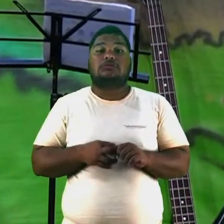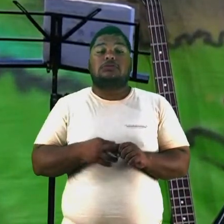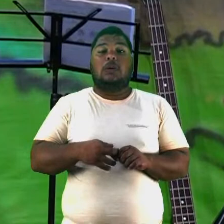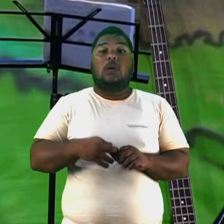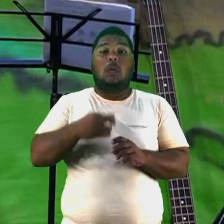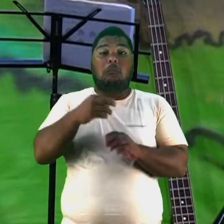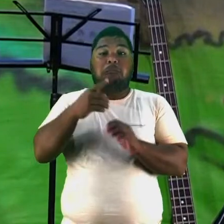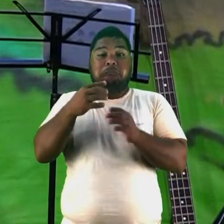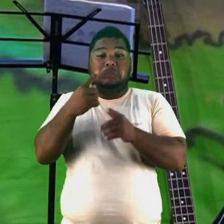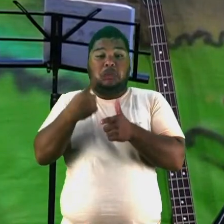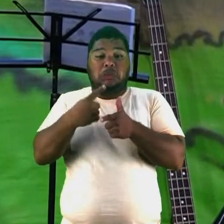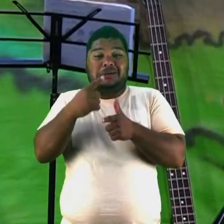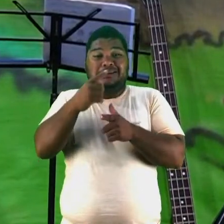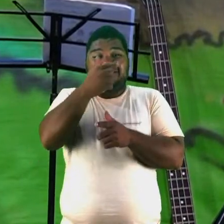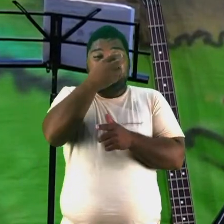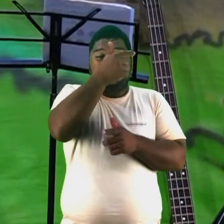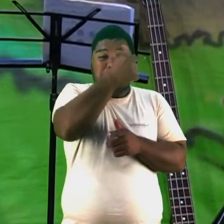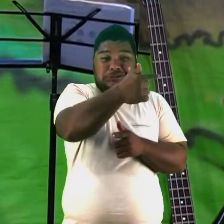alcoolismo.